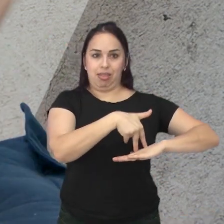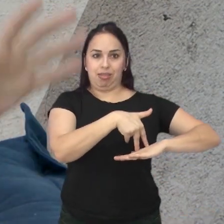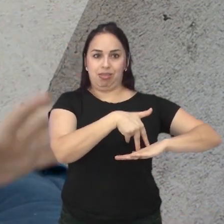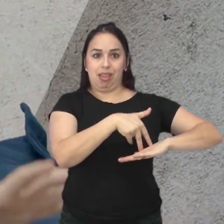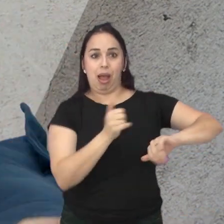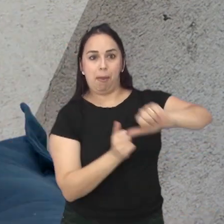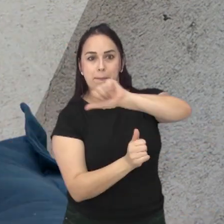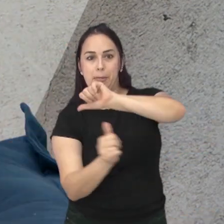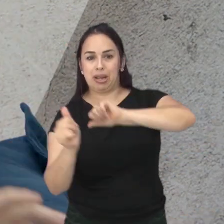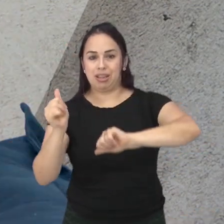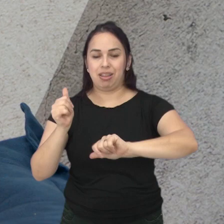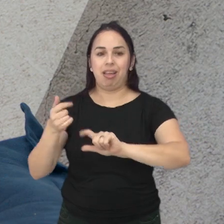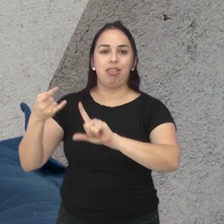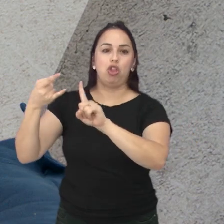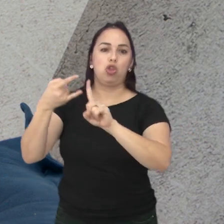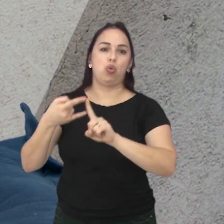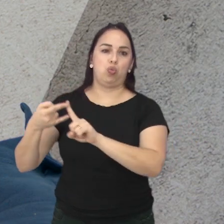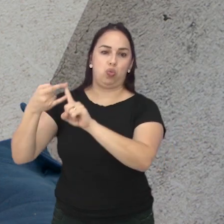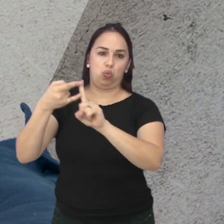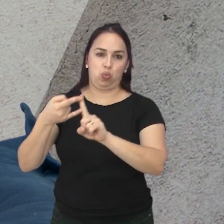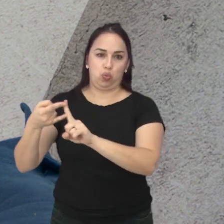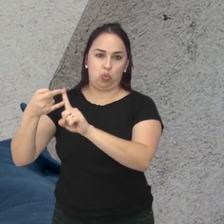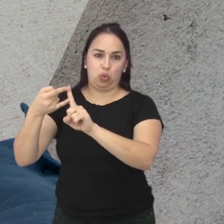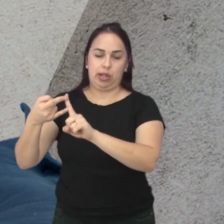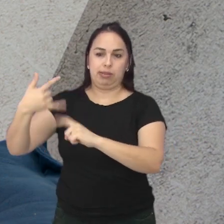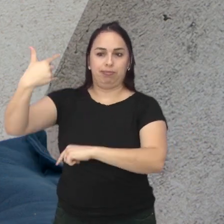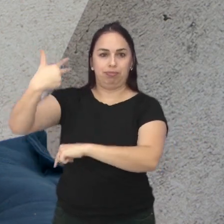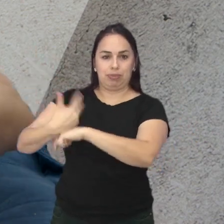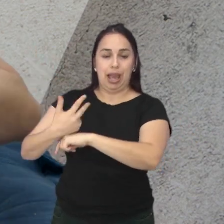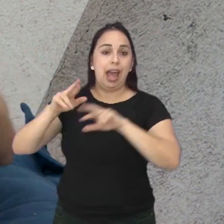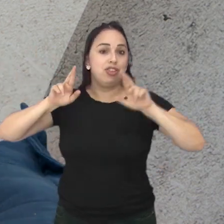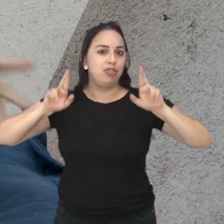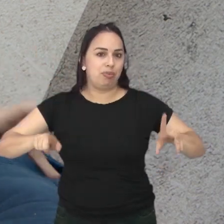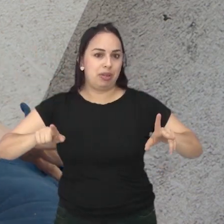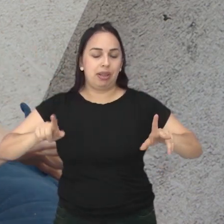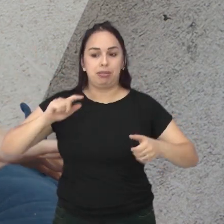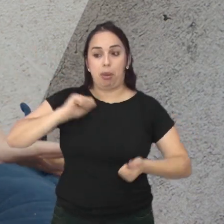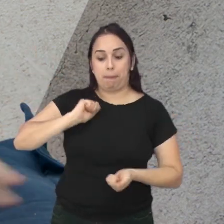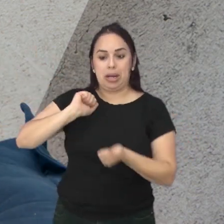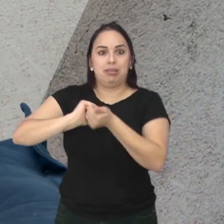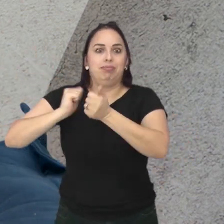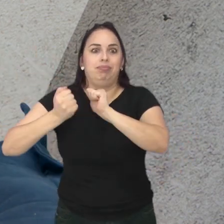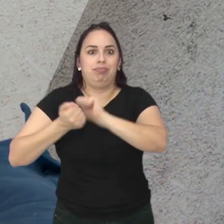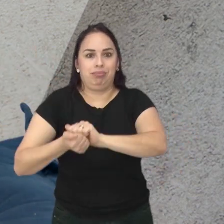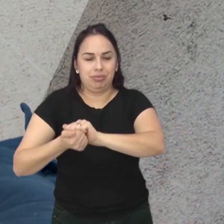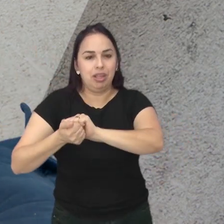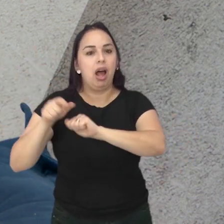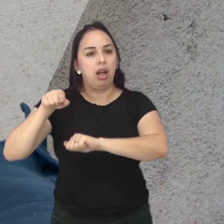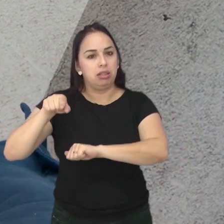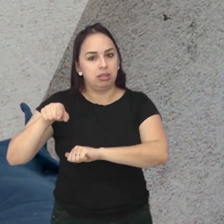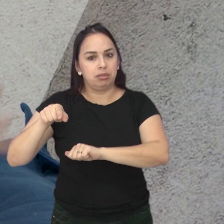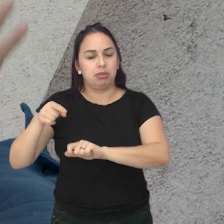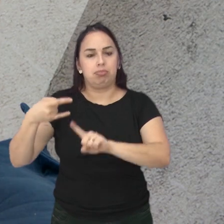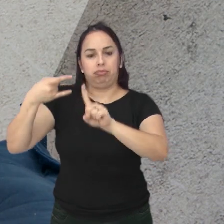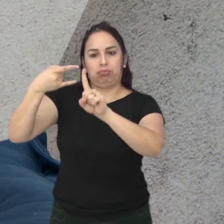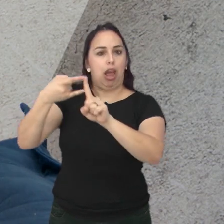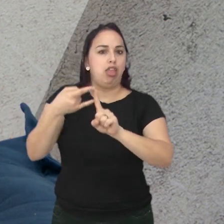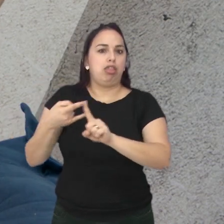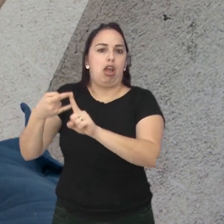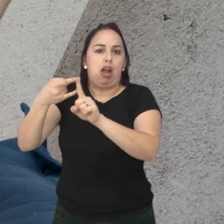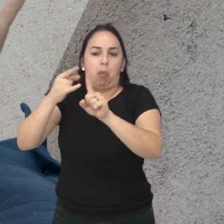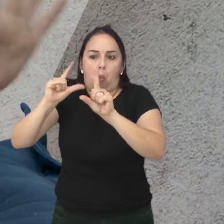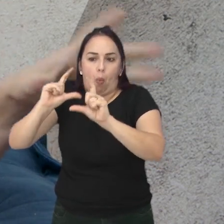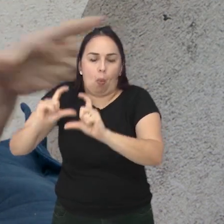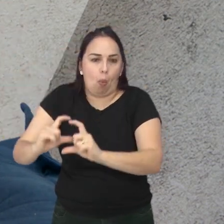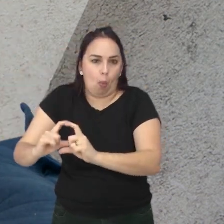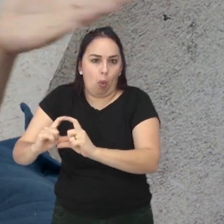fiz várias coisas pelo Zoom, por exemplo. Então, uma outra linguagem, eu tive que me adaptar àquele